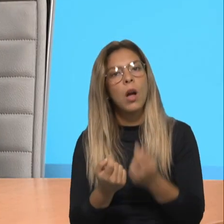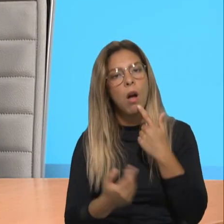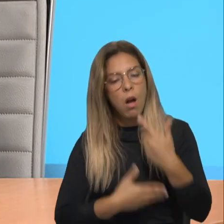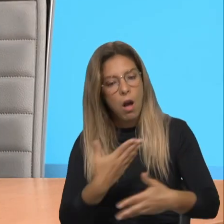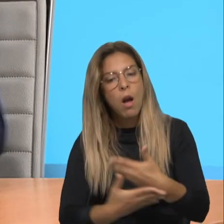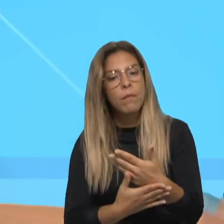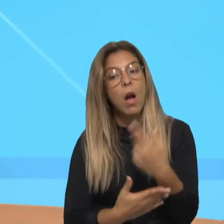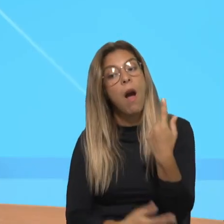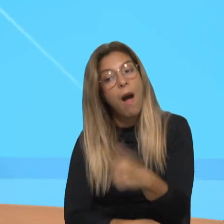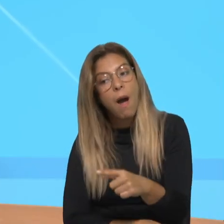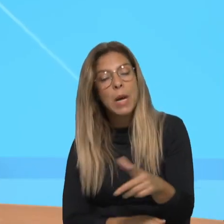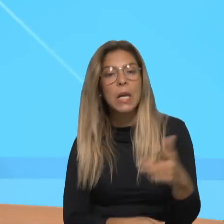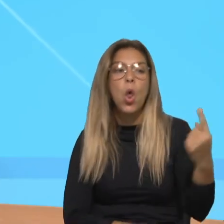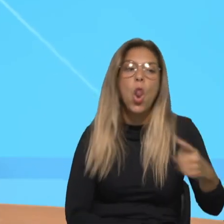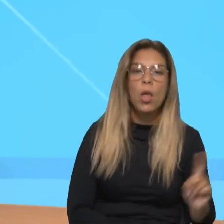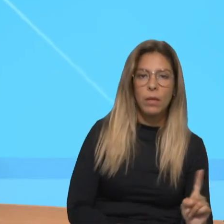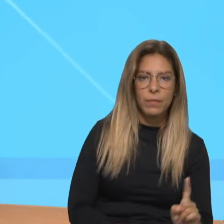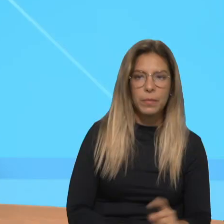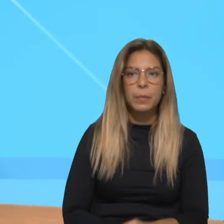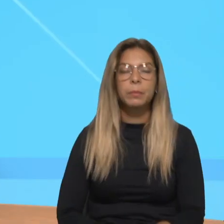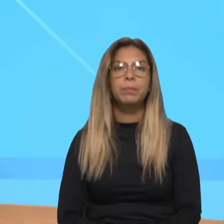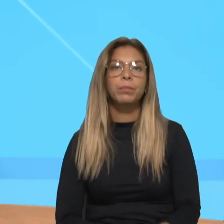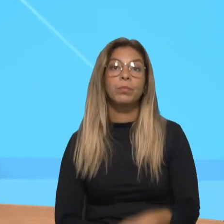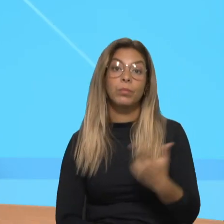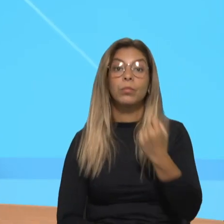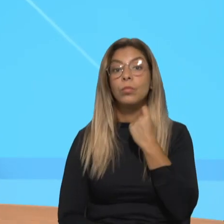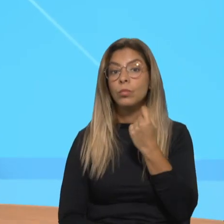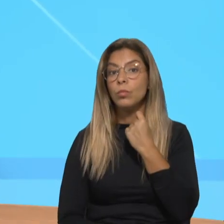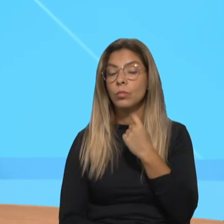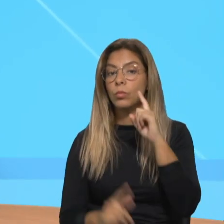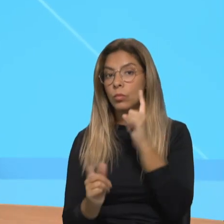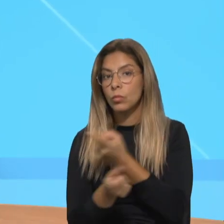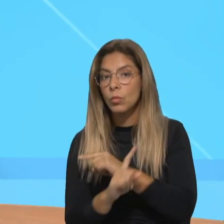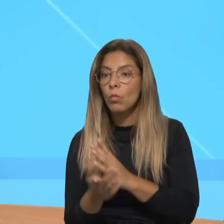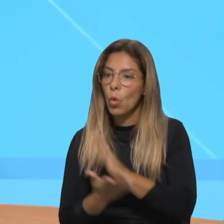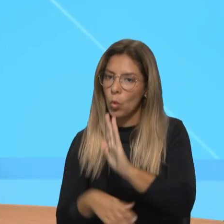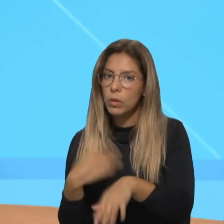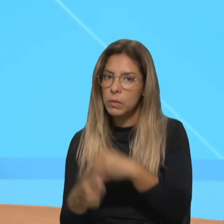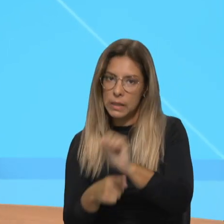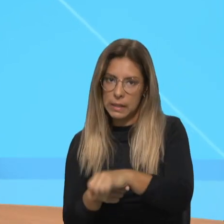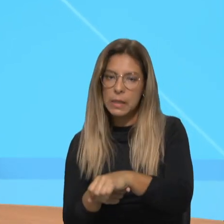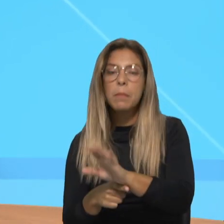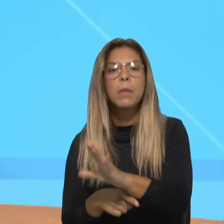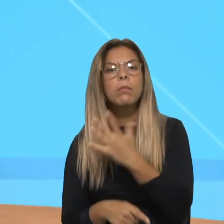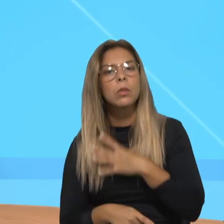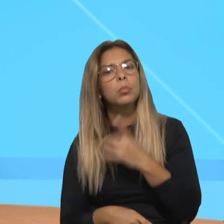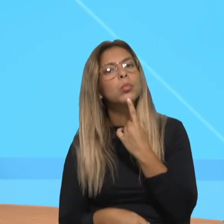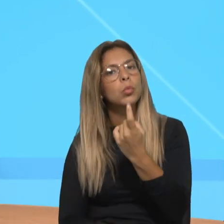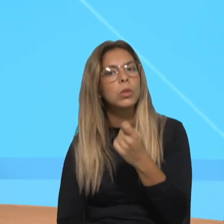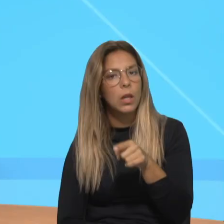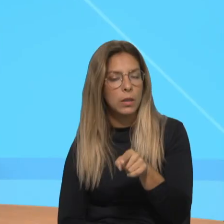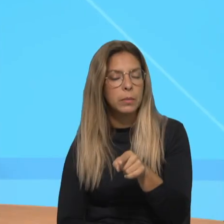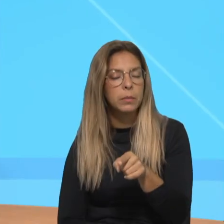que não deve ser. Isso ainda subsiste. Razões para que o curso de música litúrgica continue, sem dúvida, mas queria perguntar-lhe ainda, porque um